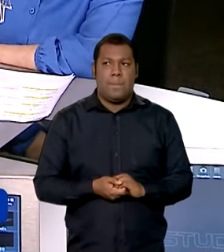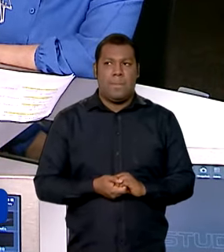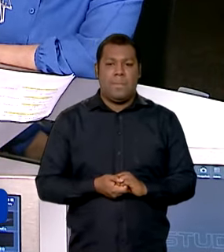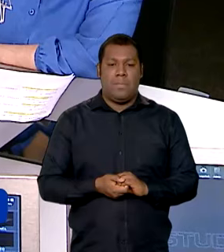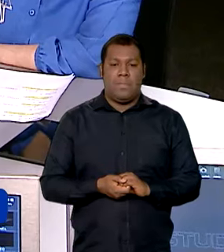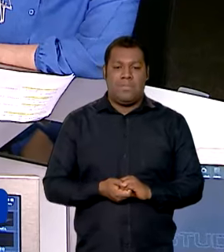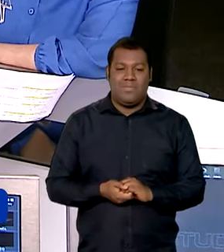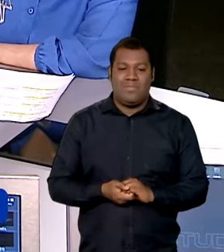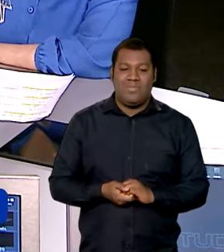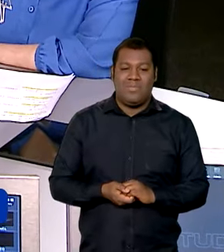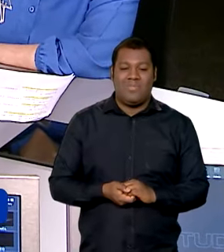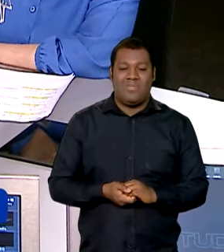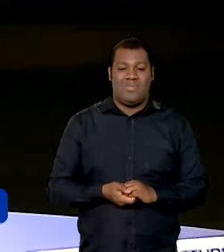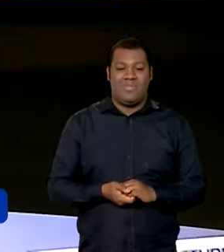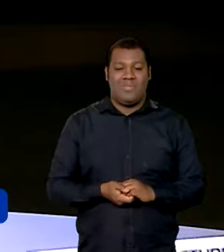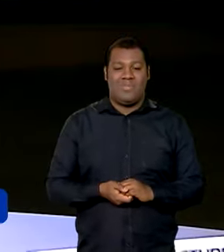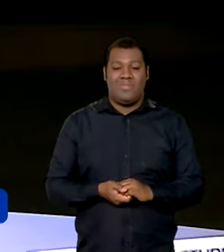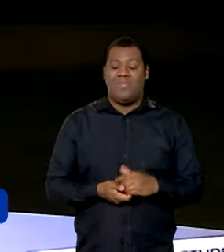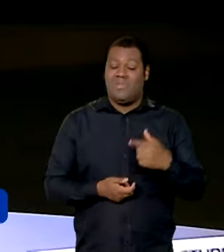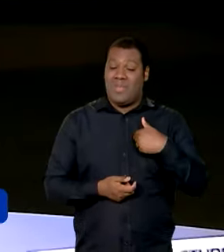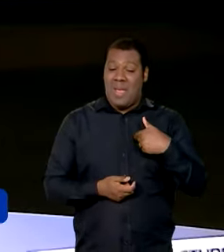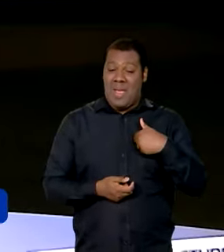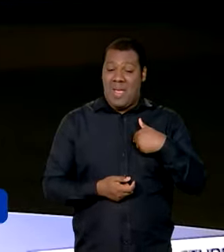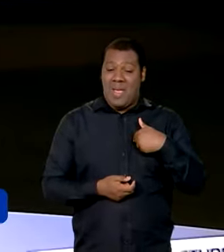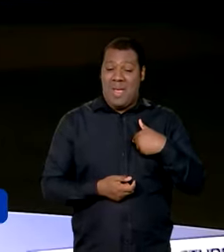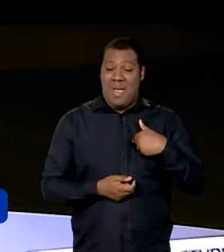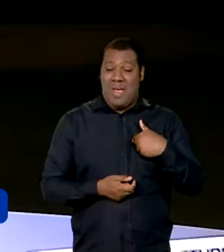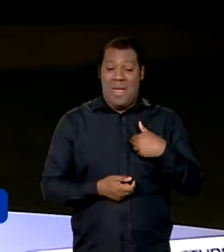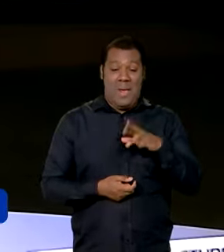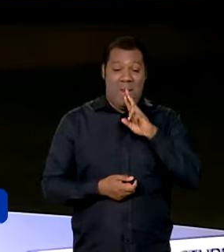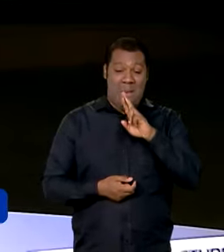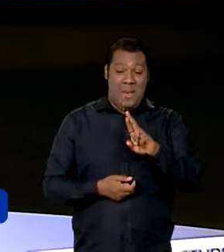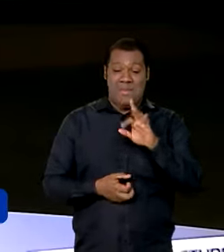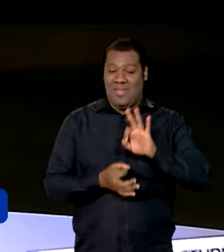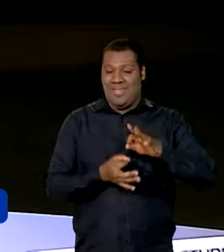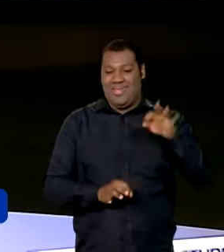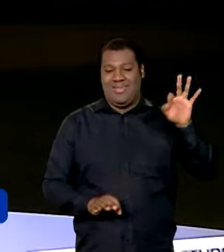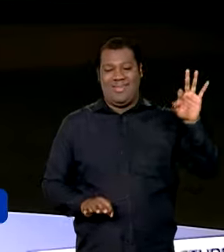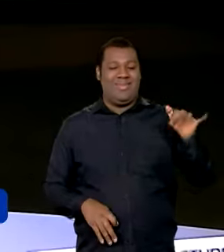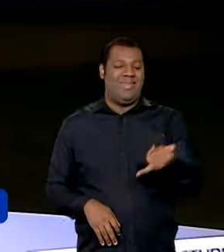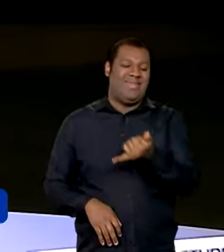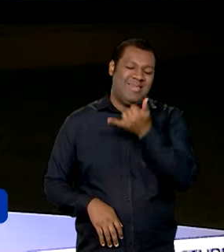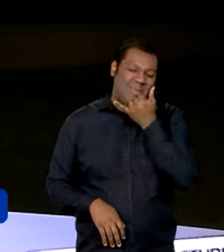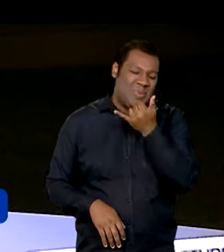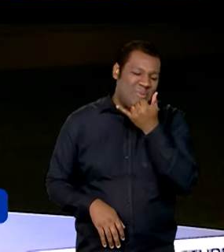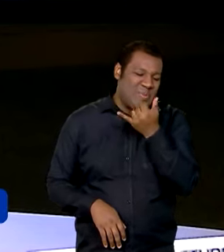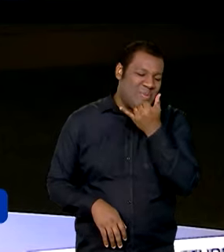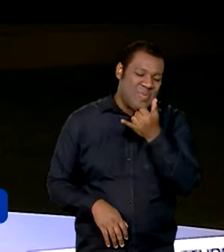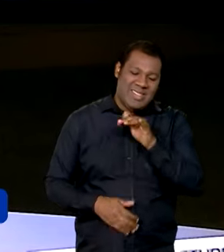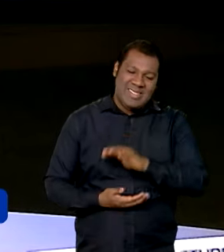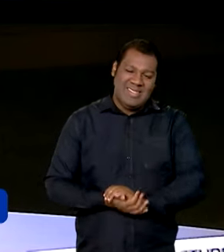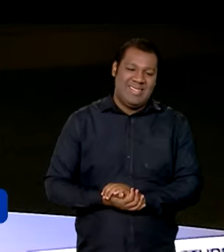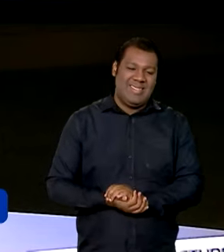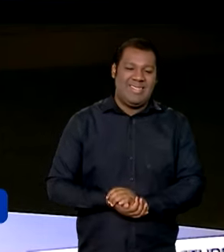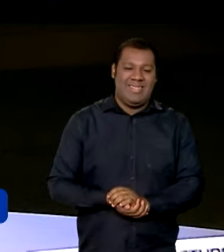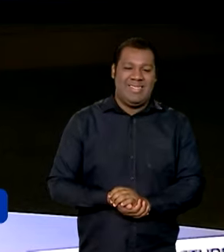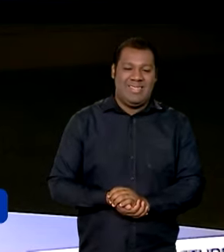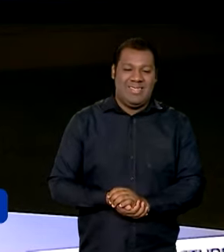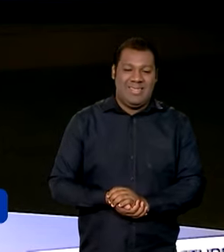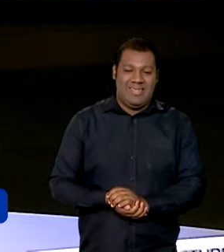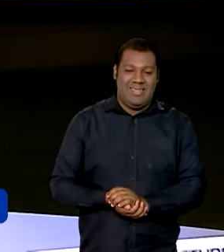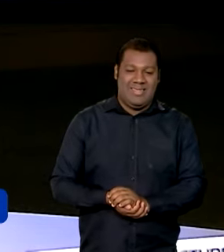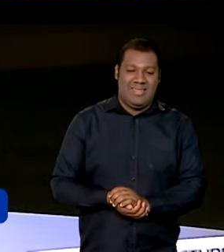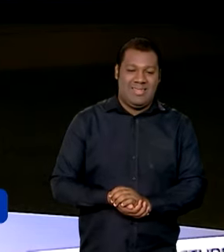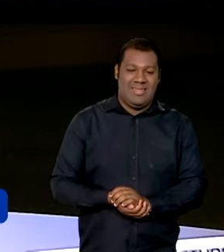exagerei aqui mas sear direito Mas acontece são br Você lembra não tem problema são